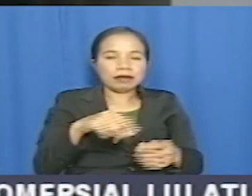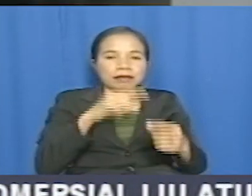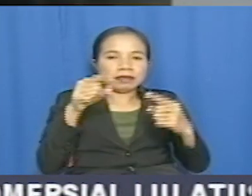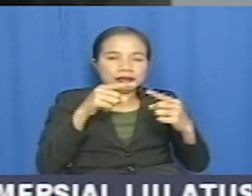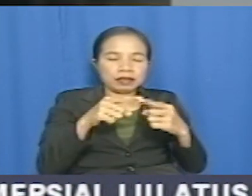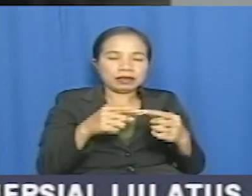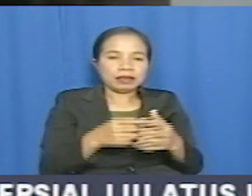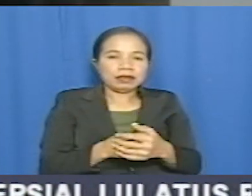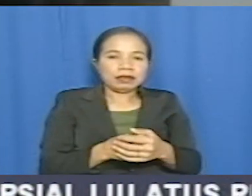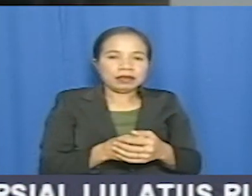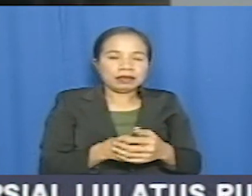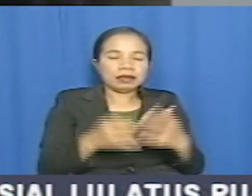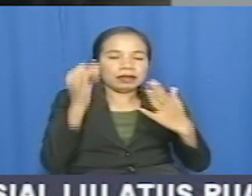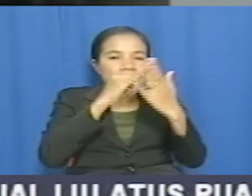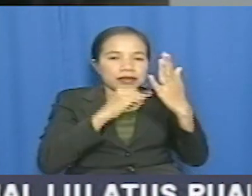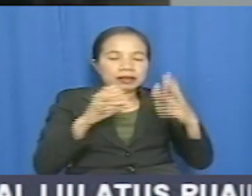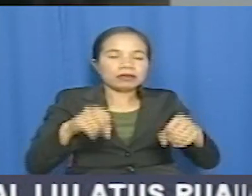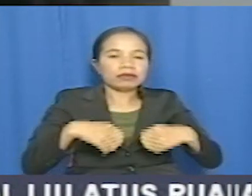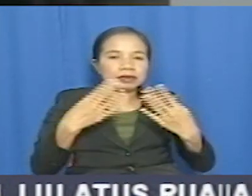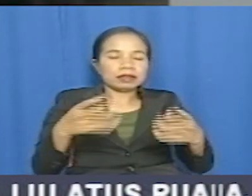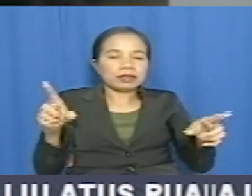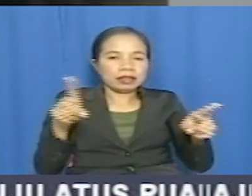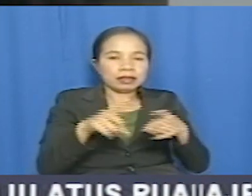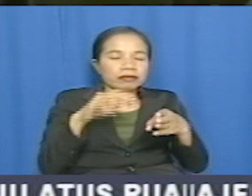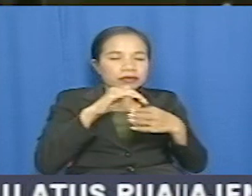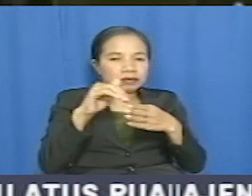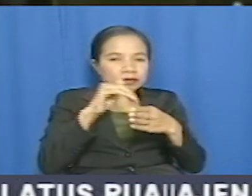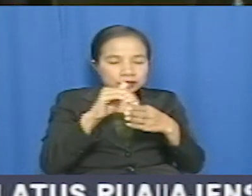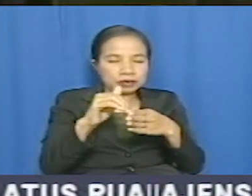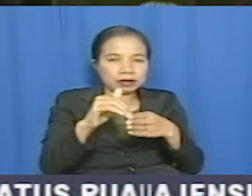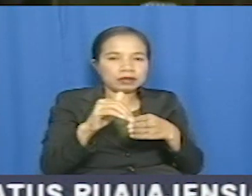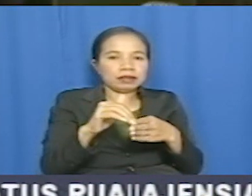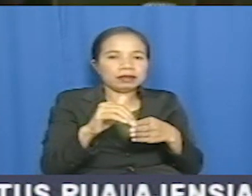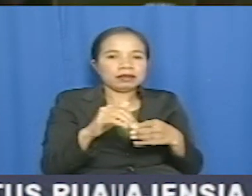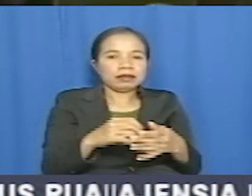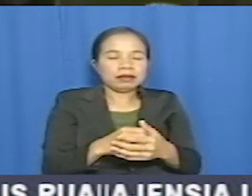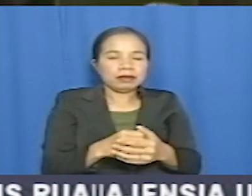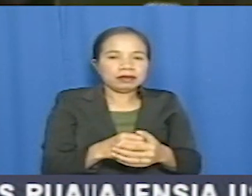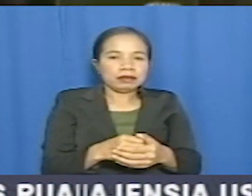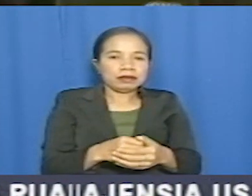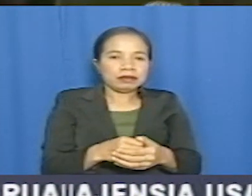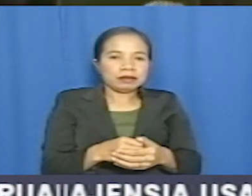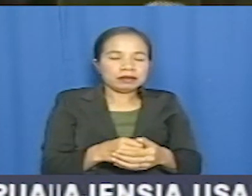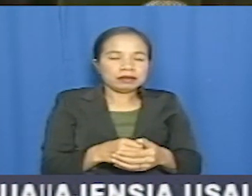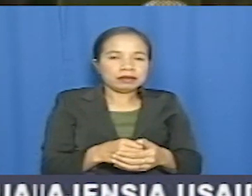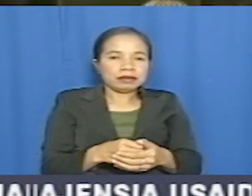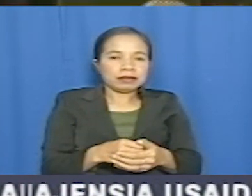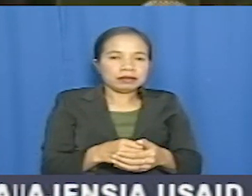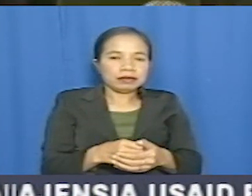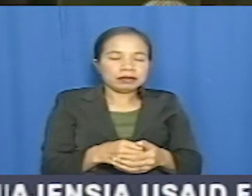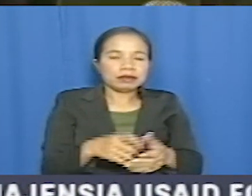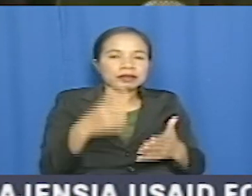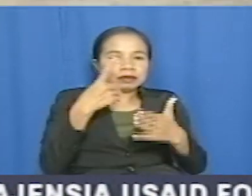ba okos ni desenyo ne hanusa ne ba e formasaun ruma keta formasaun ruma iho opressão uma casa, sair da máquina tem ralo, nem